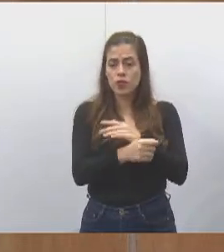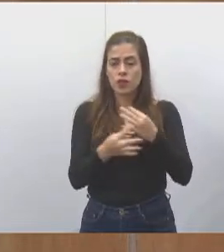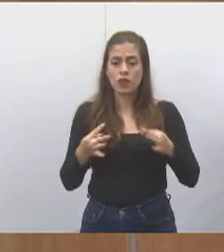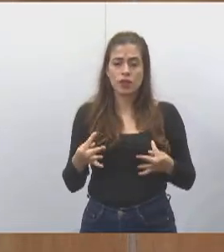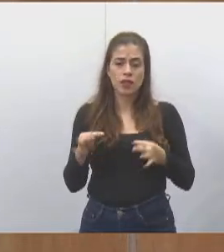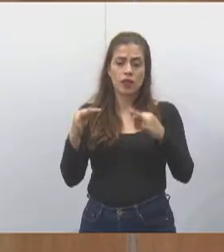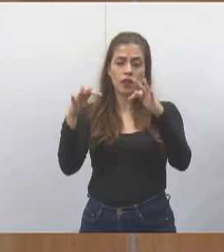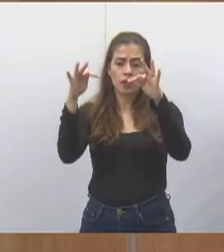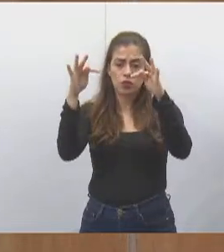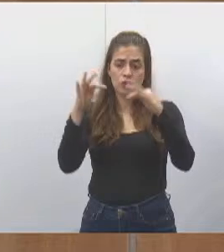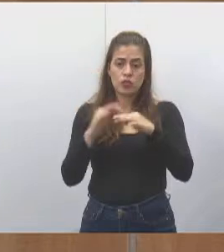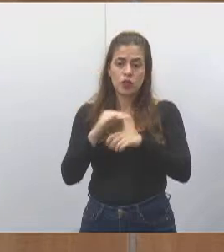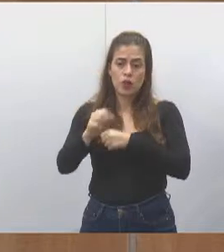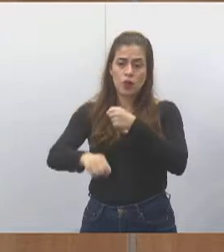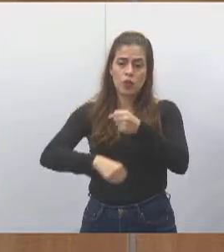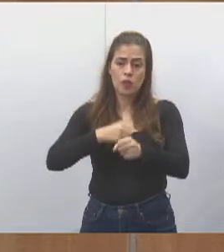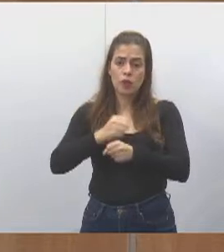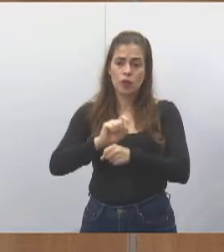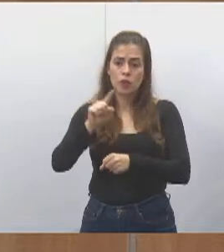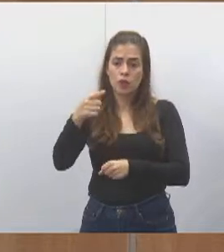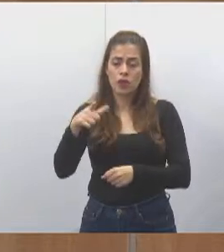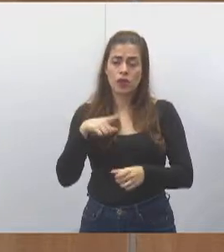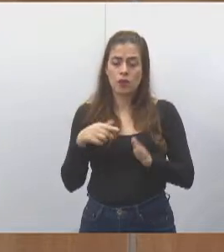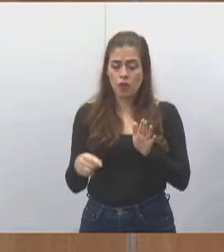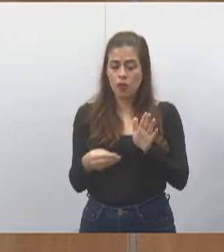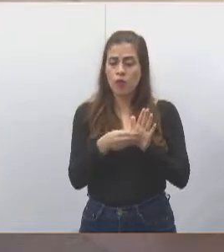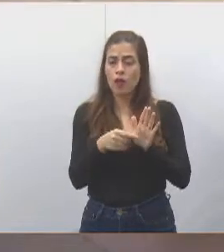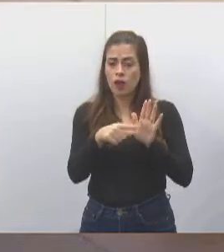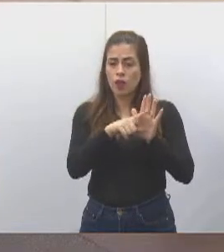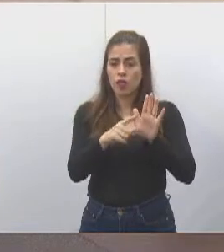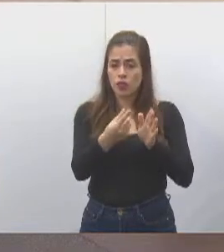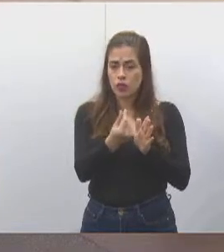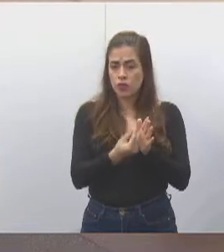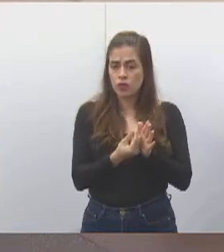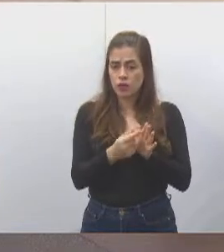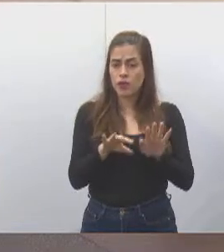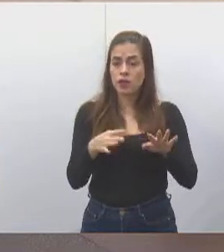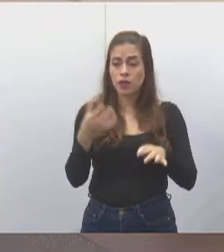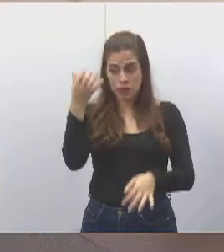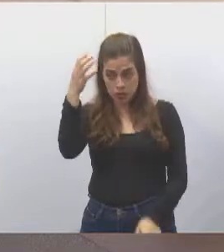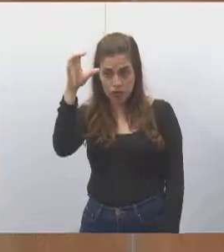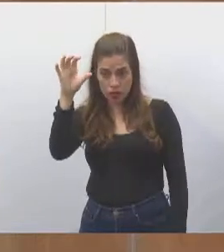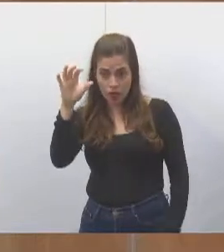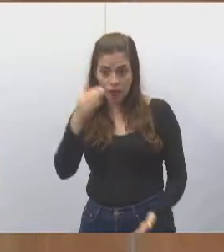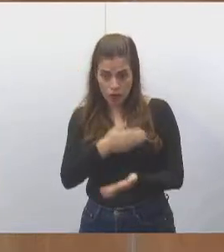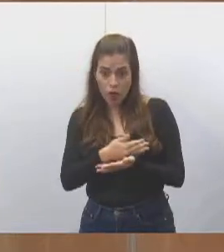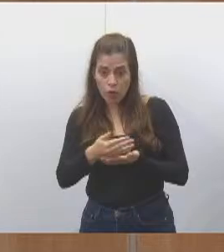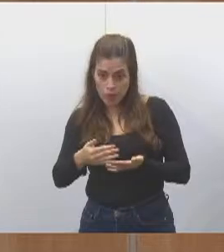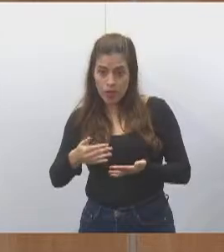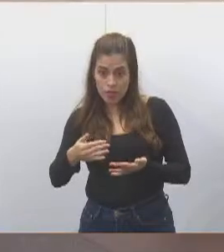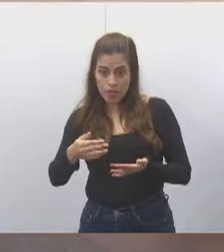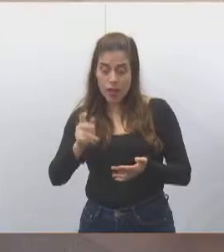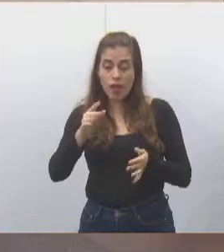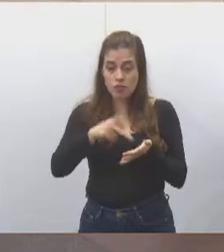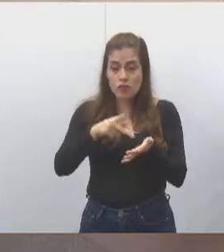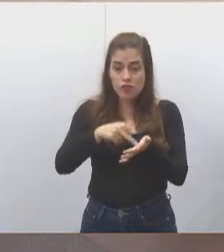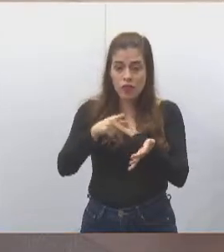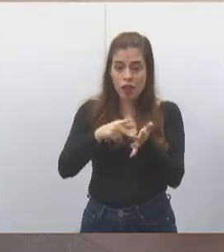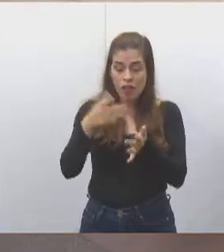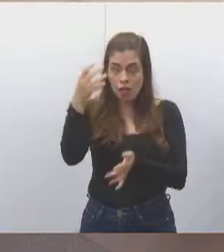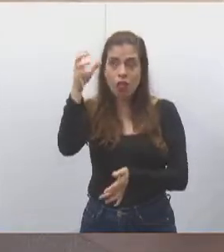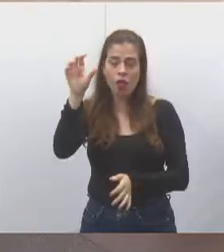Está previsto para o próximo ano, está nesse orçamento. Essas câmeras, então, vão passar a funcionar, sim, porque até então... Espera que